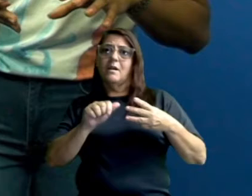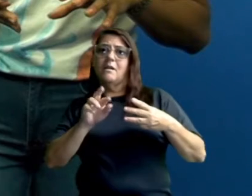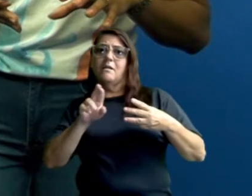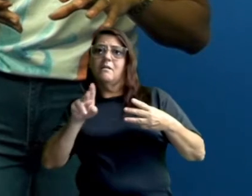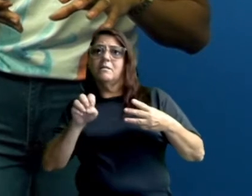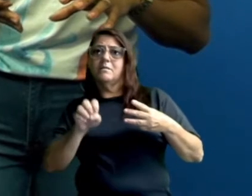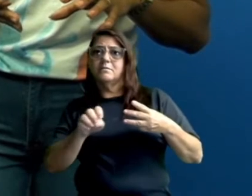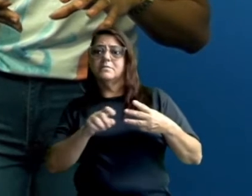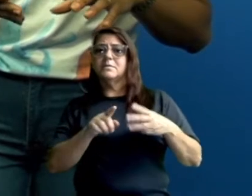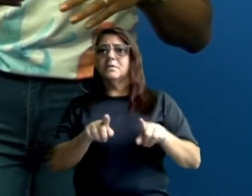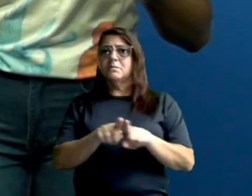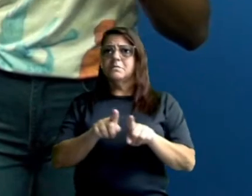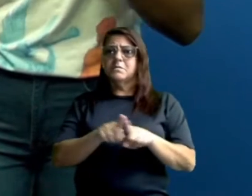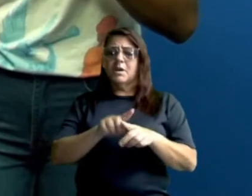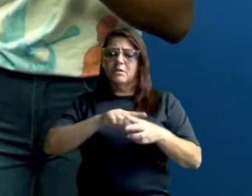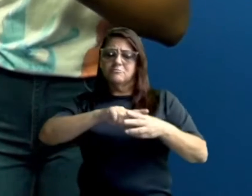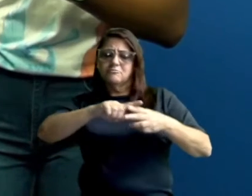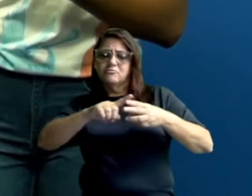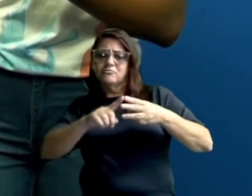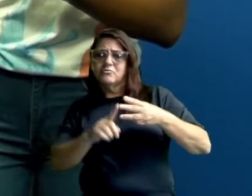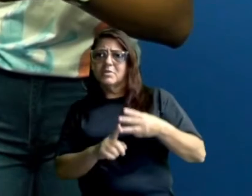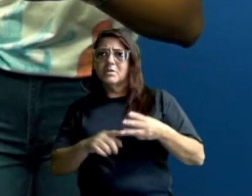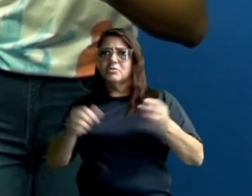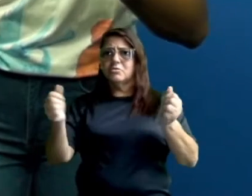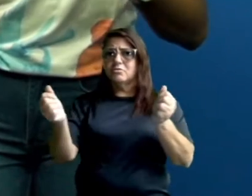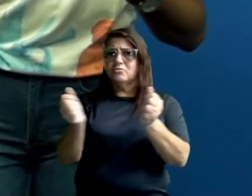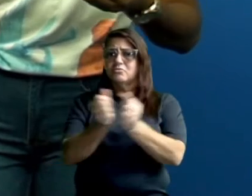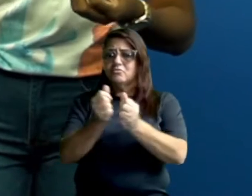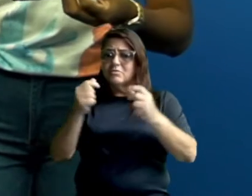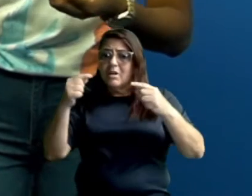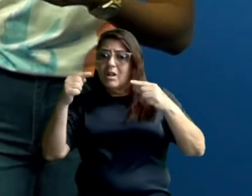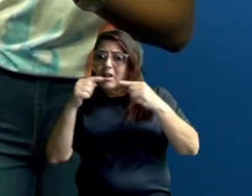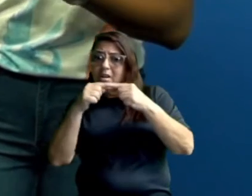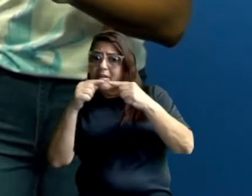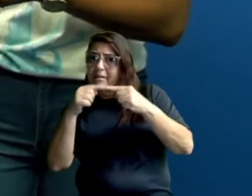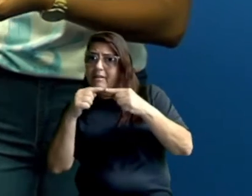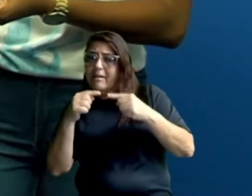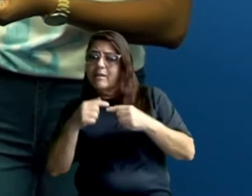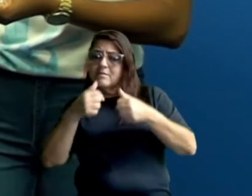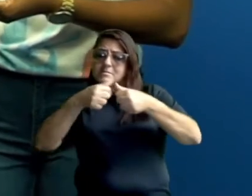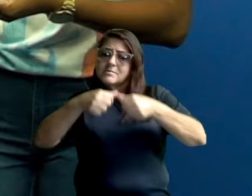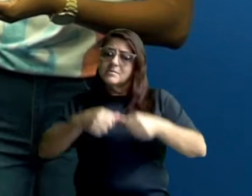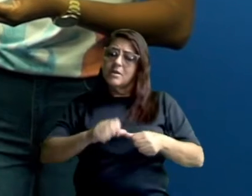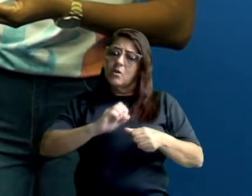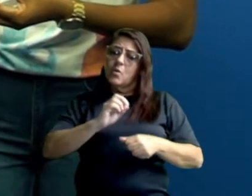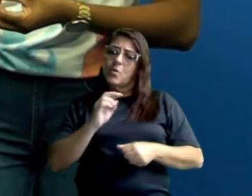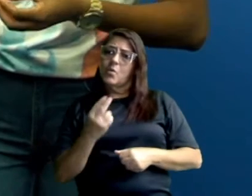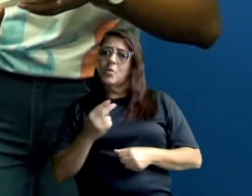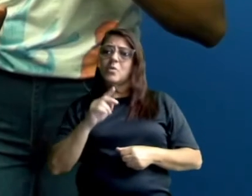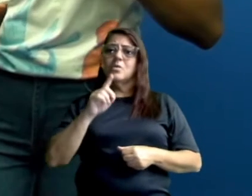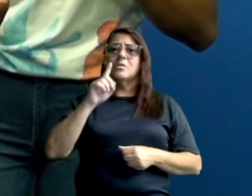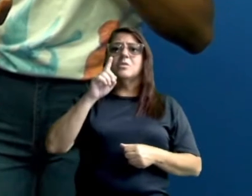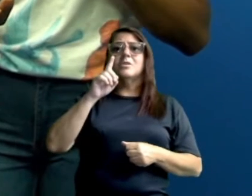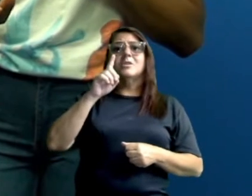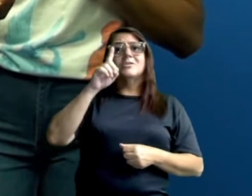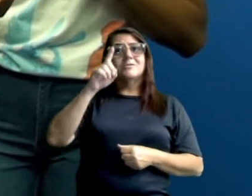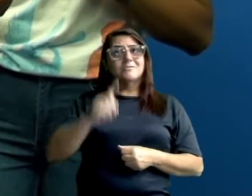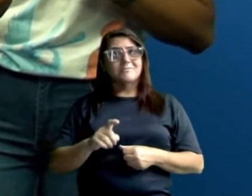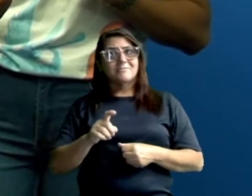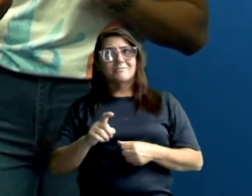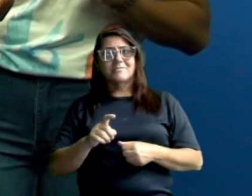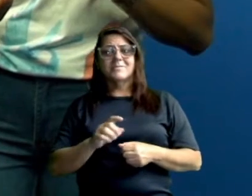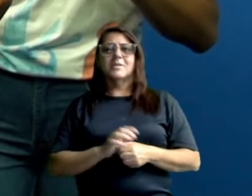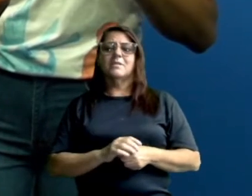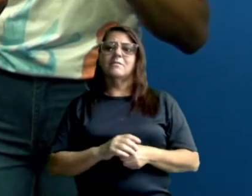essas formas que vocês viram também está ligado ao ser ou ao estar, ok? Mas a gente vai ver